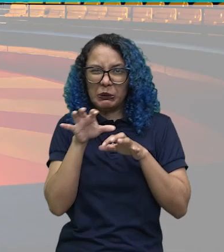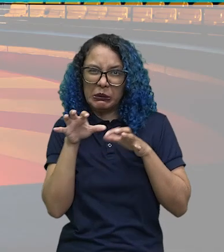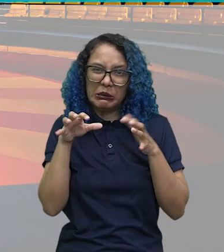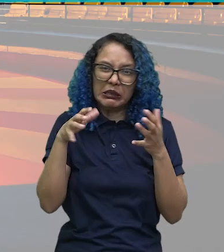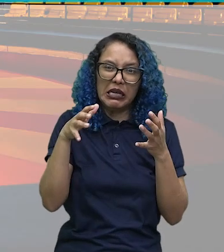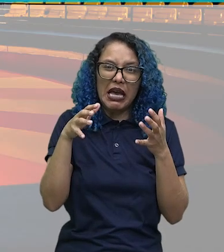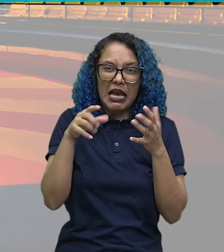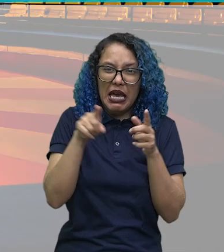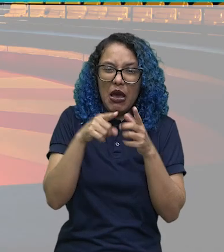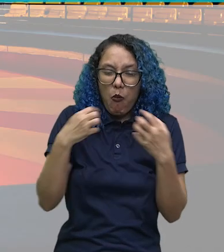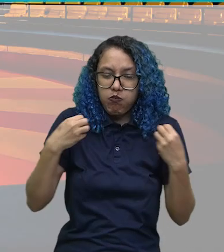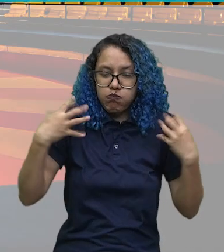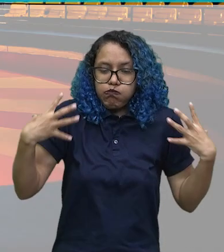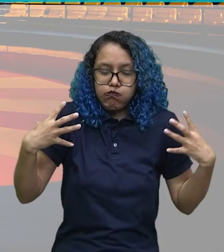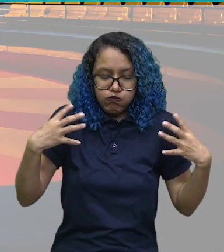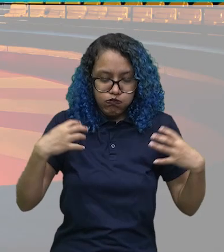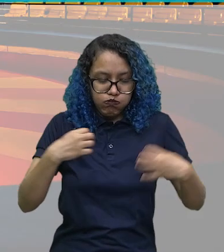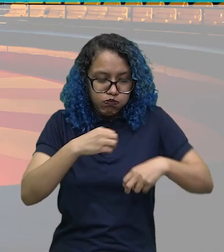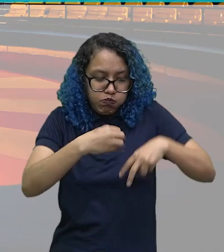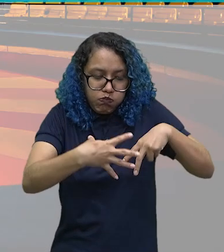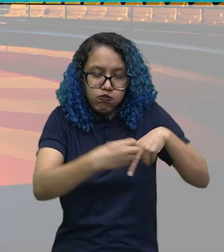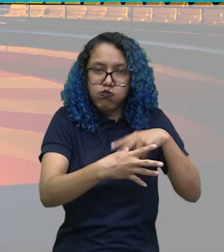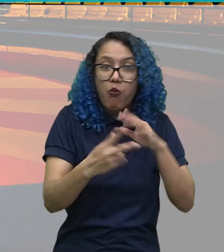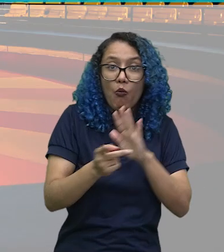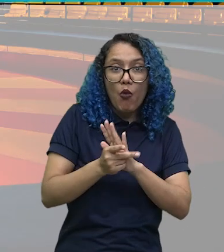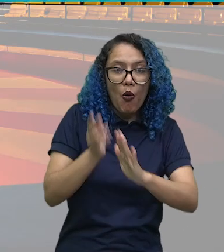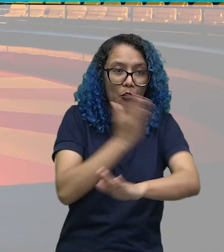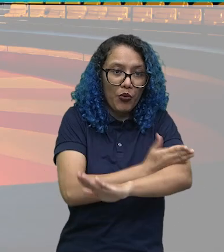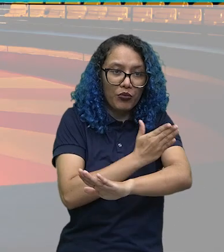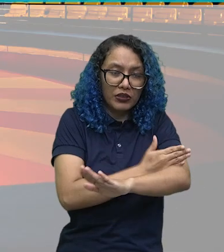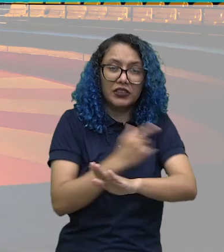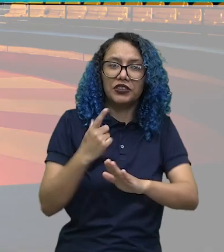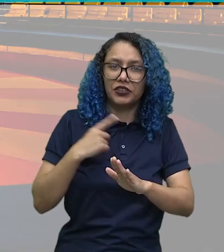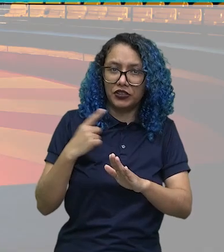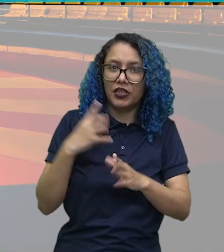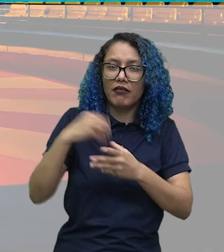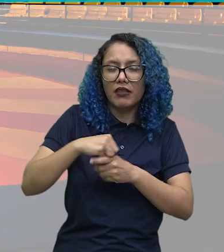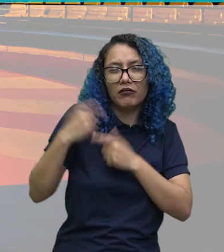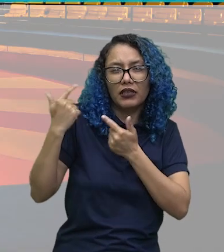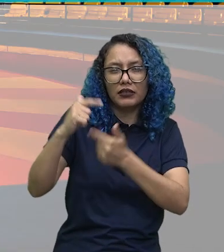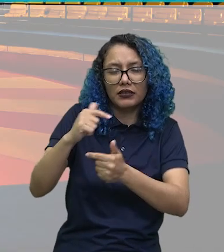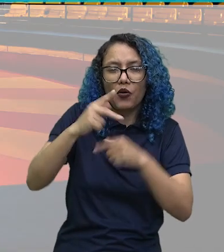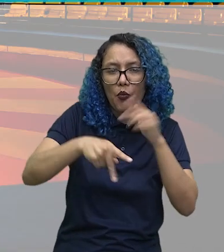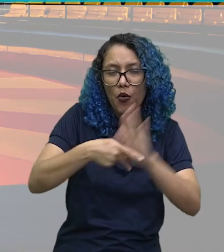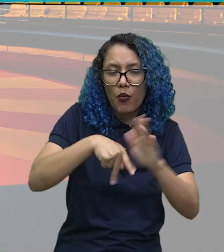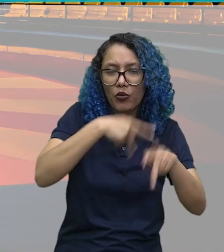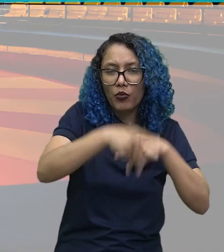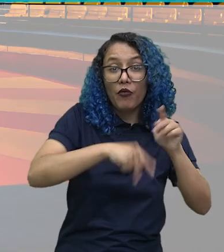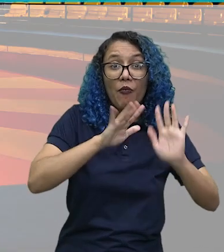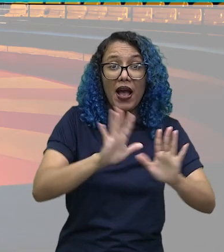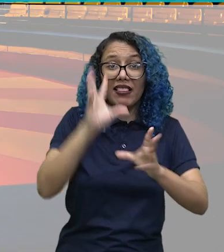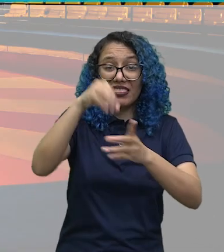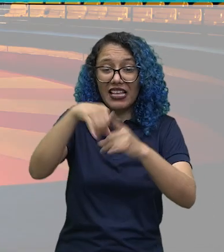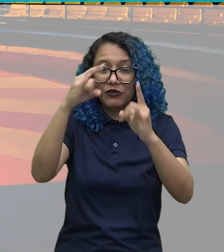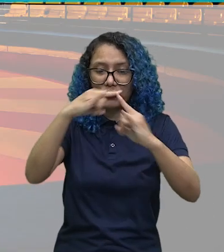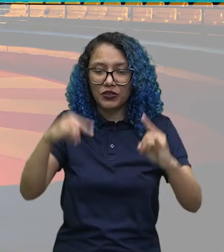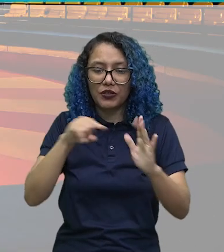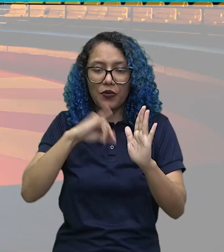e bufões, isso lá na Idade Média, que existiam em tradições populares, mas foi no circo que